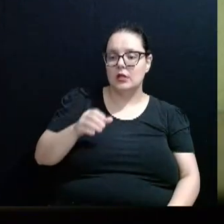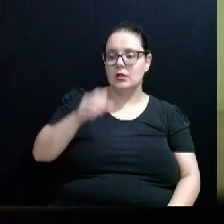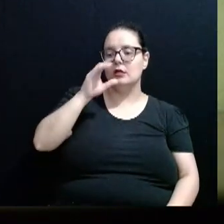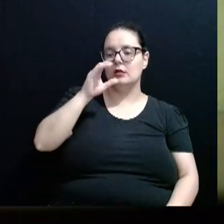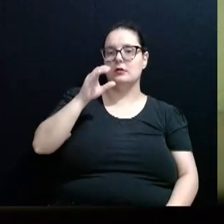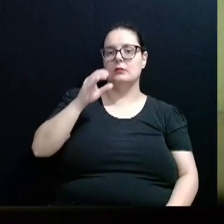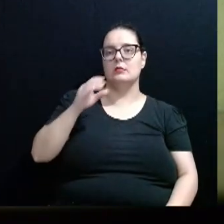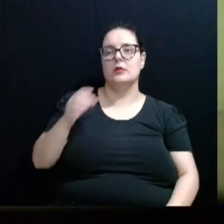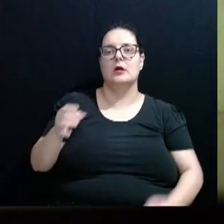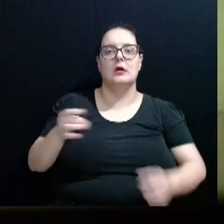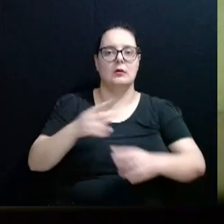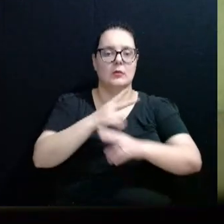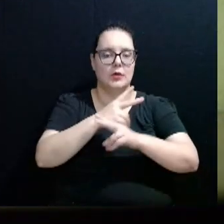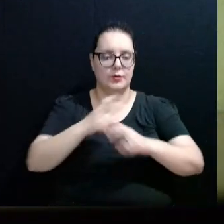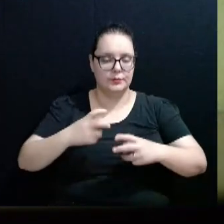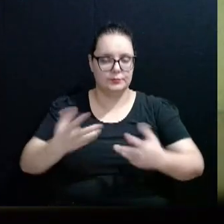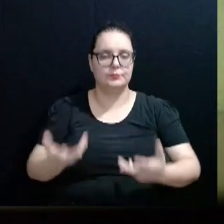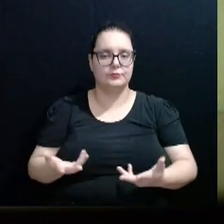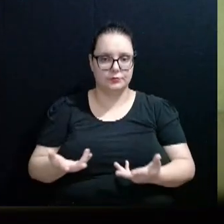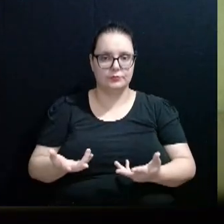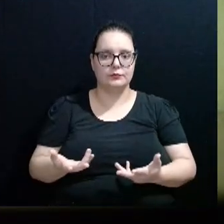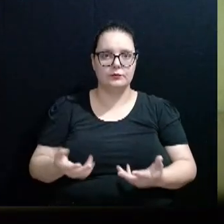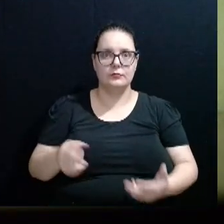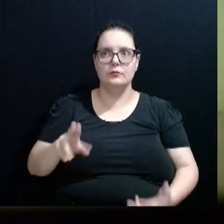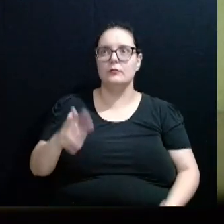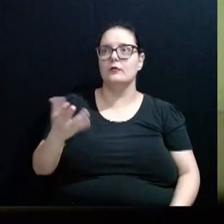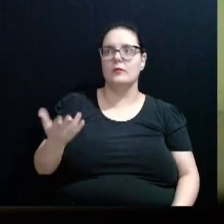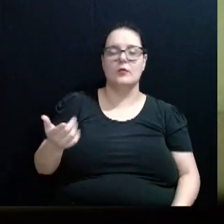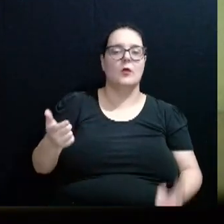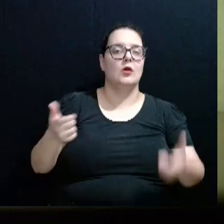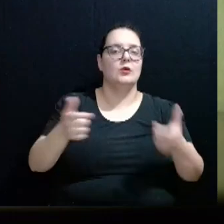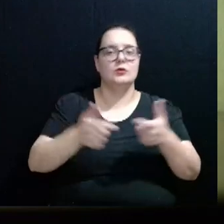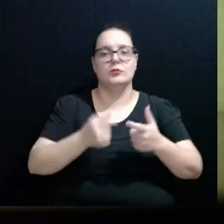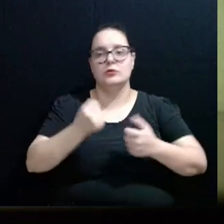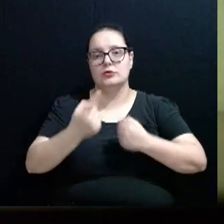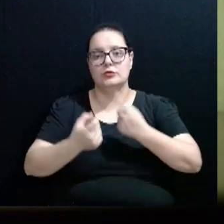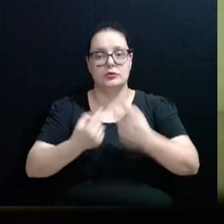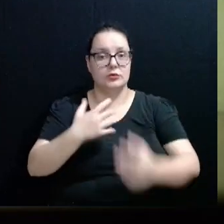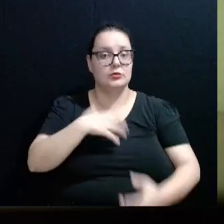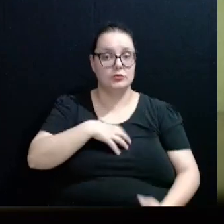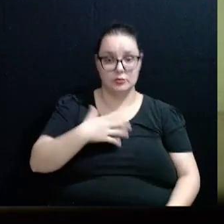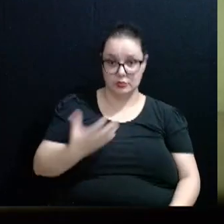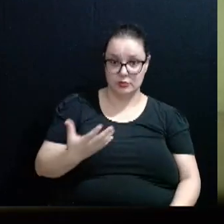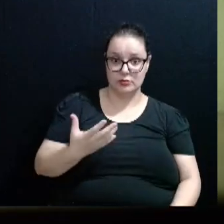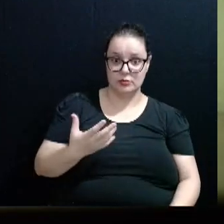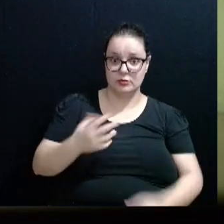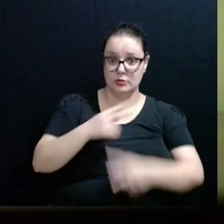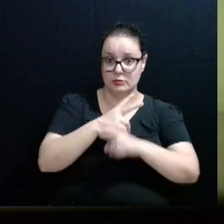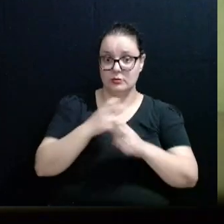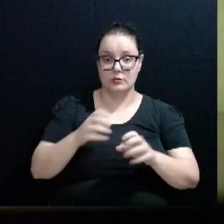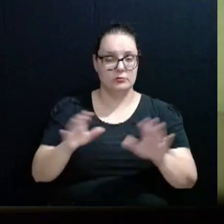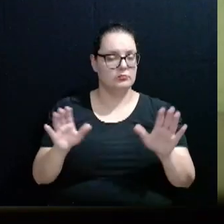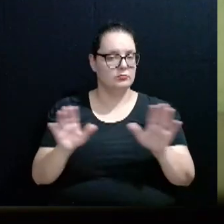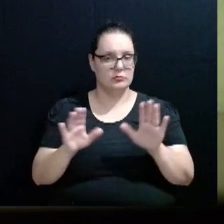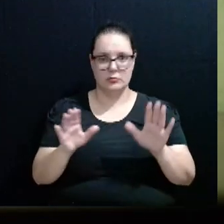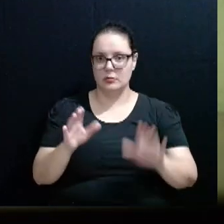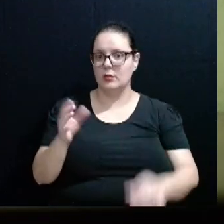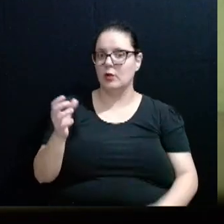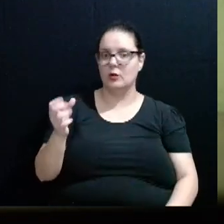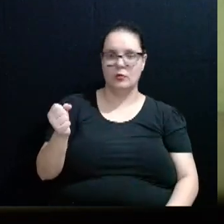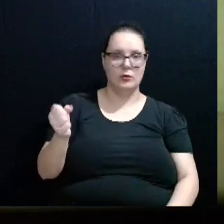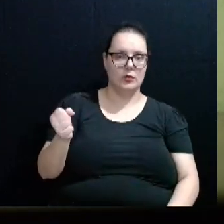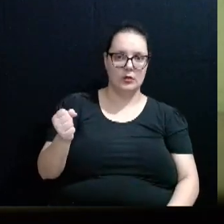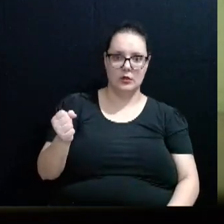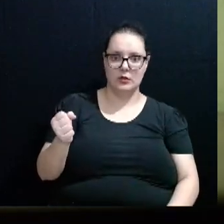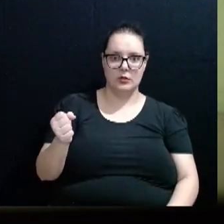ou então, né, ali diminuir de alguma forma essa intoxicação, mas não, o leite é